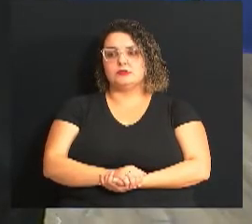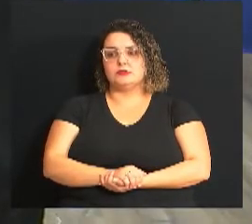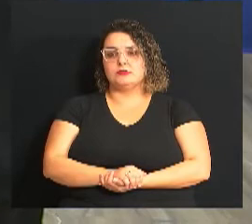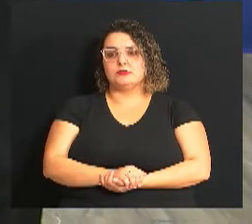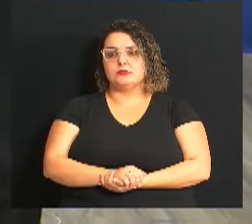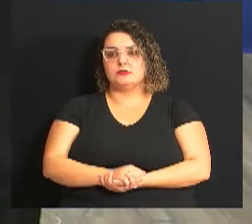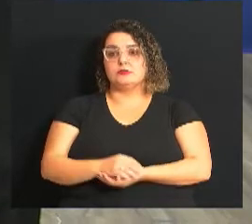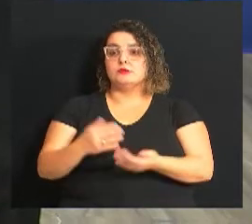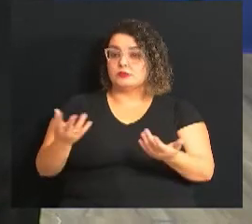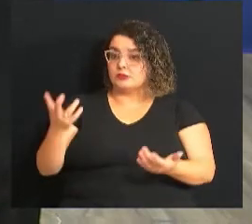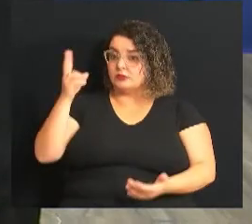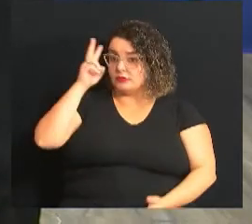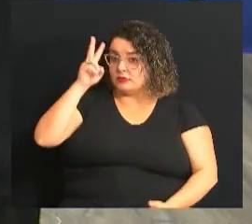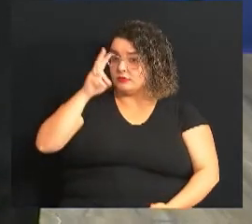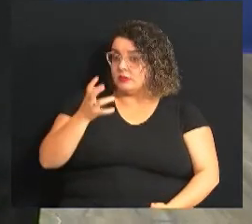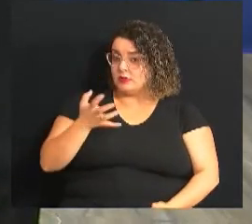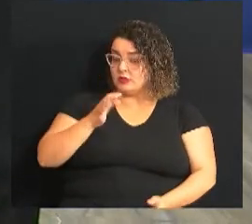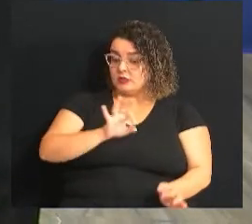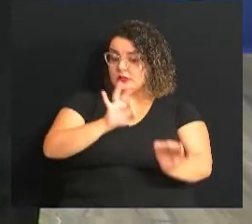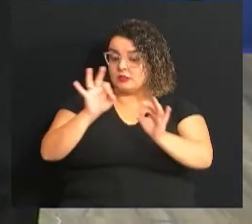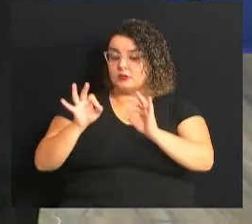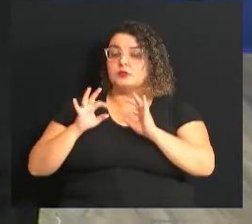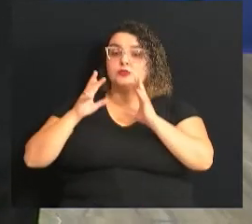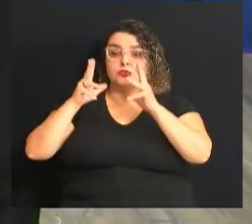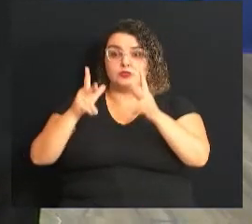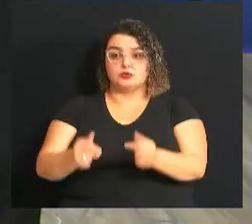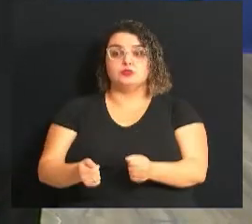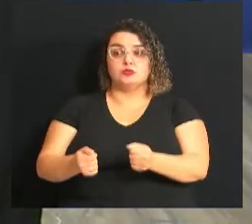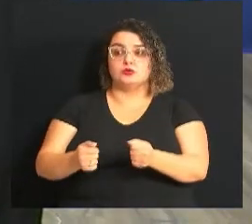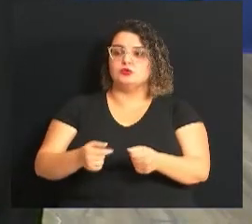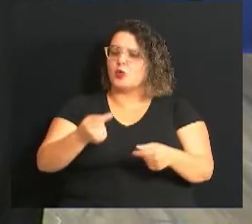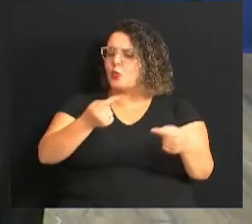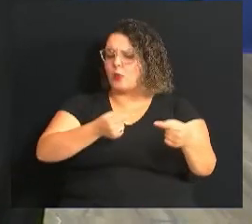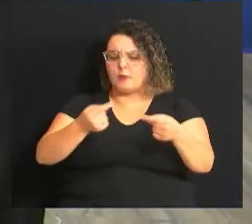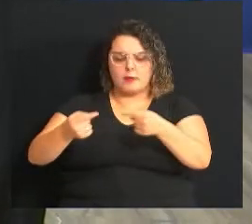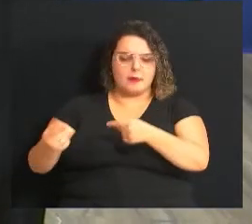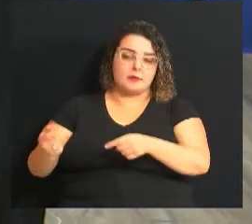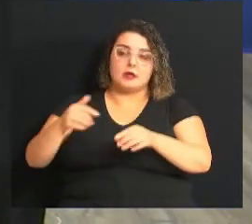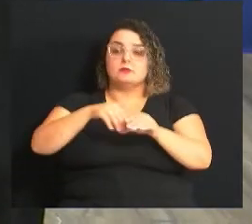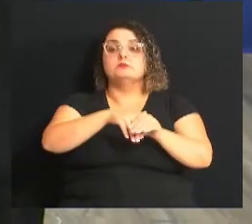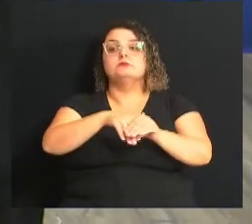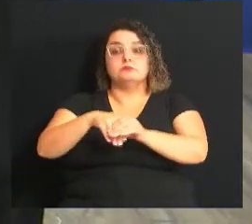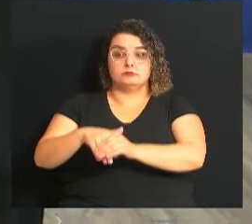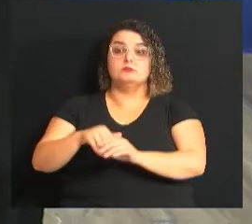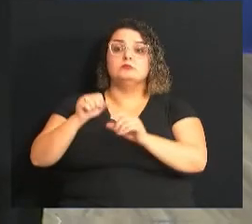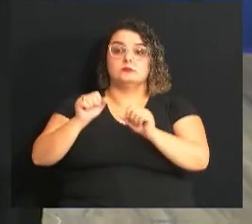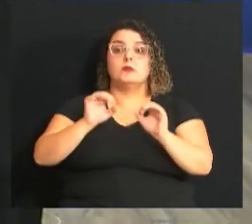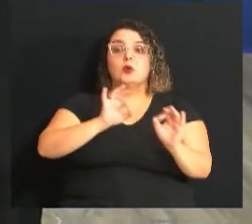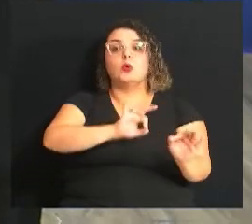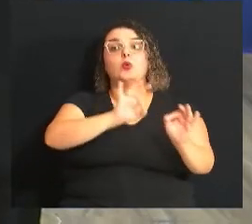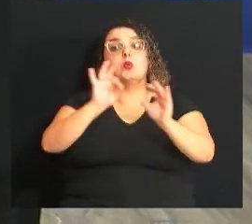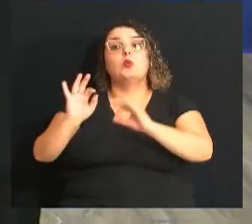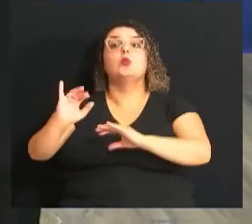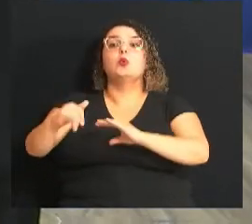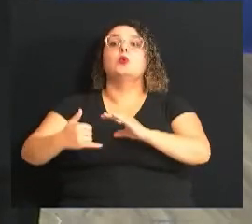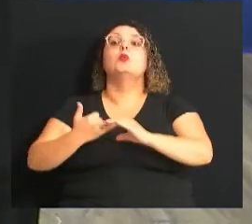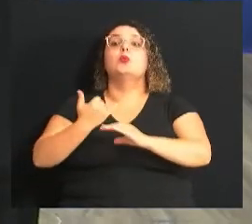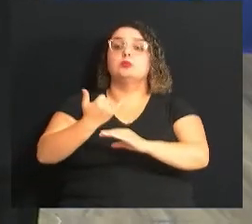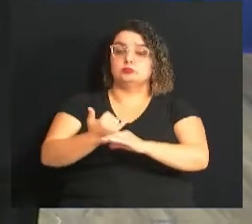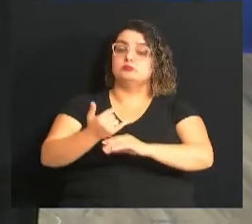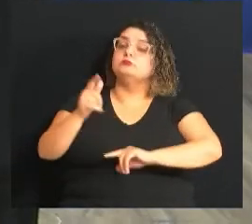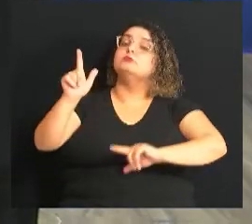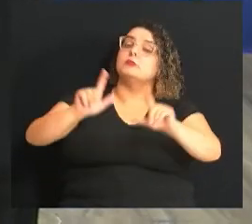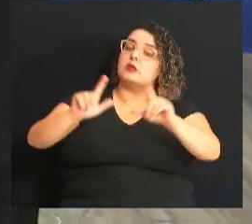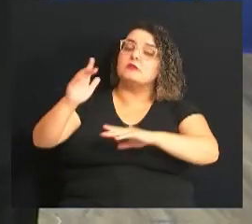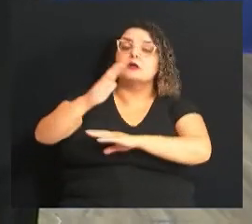Lembrando que quem quiser assistir na íntegra todas as discussões e votações pode acompanhar no